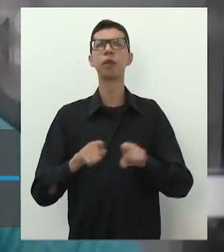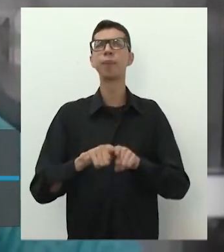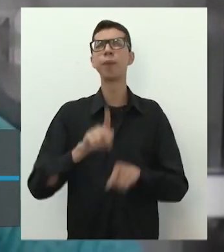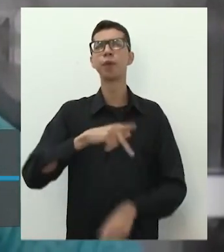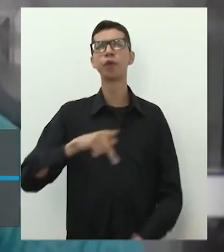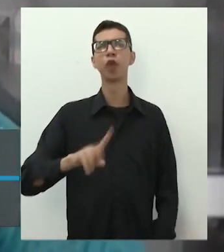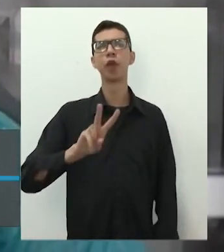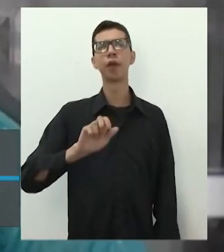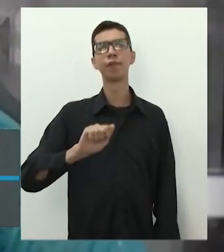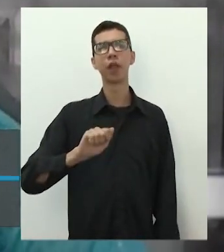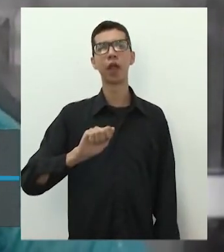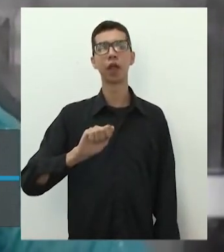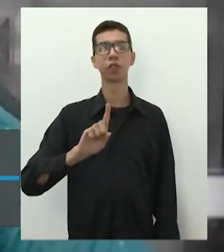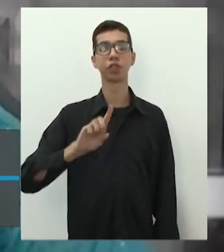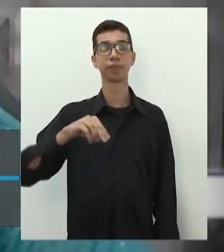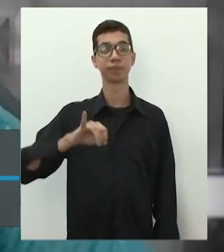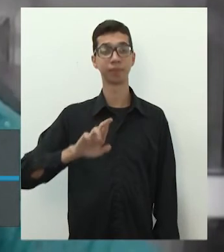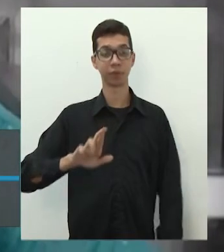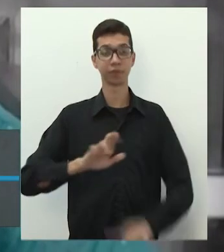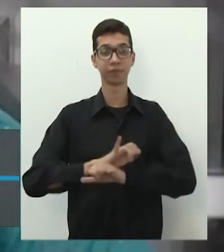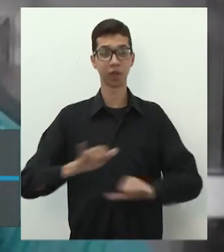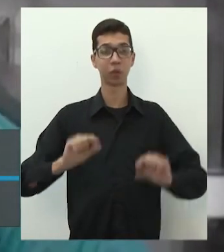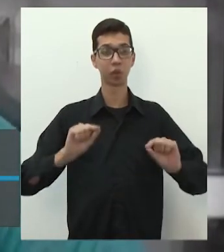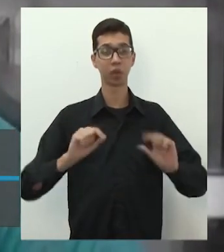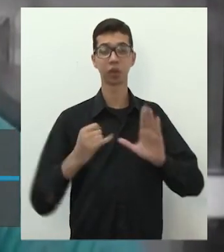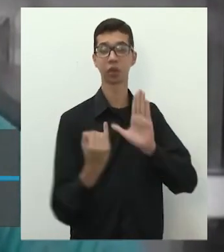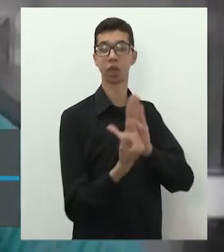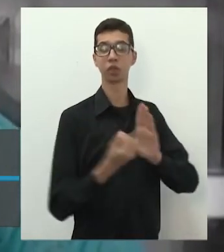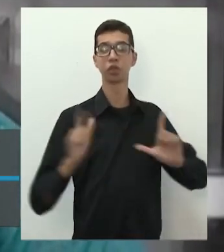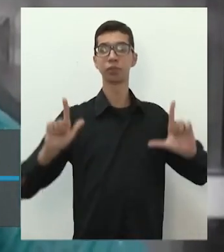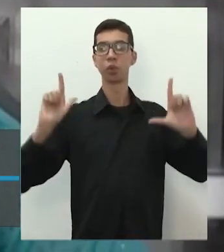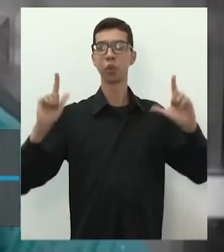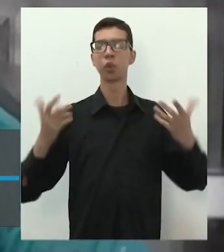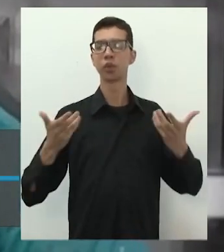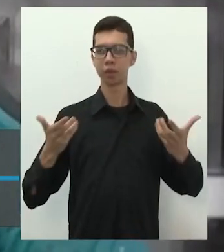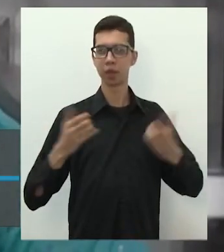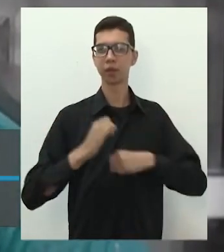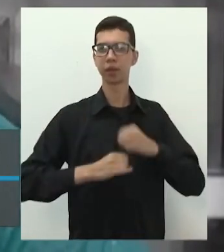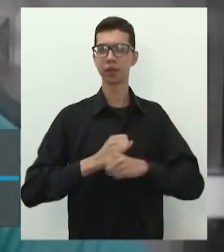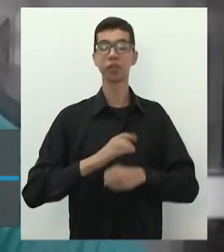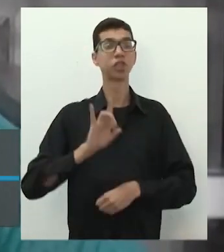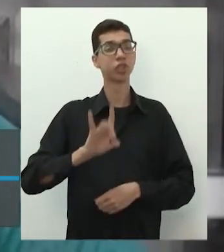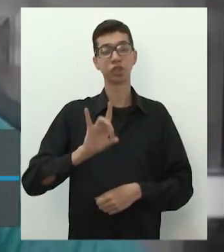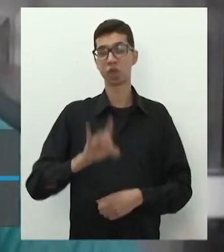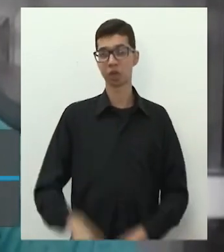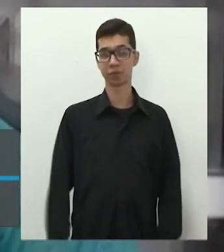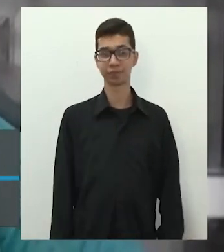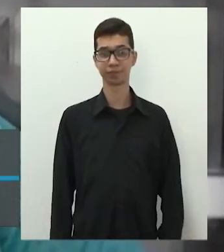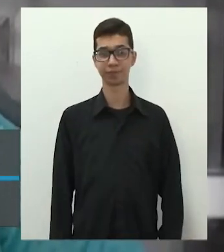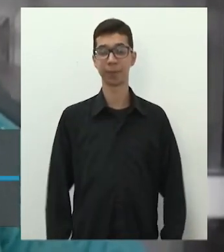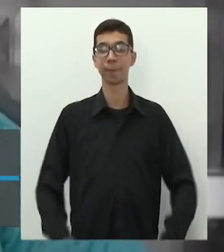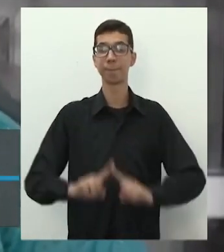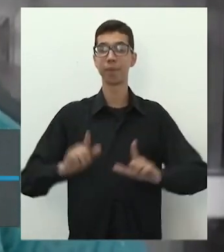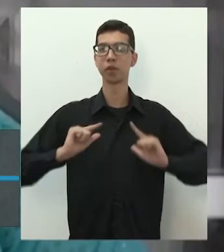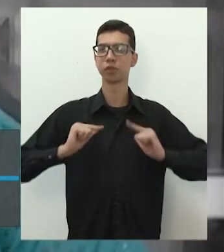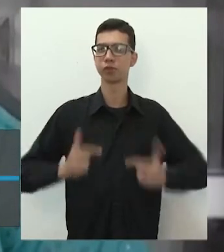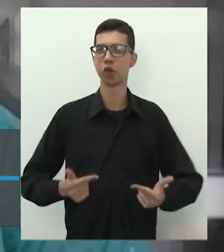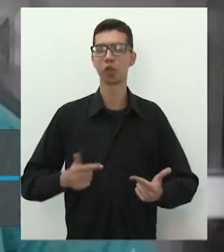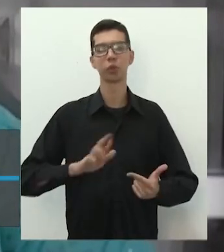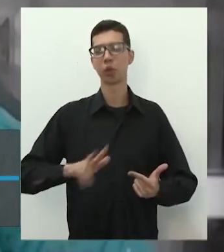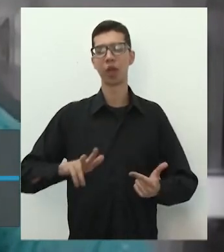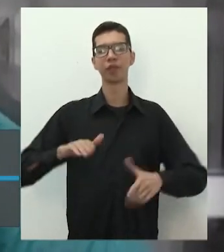internet. Então, a professora Priscila coloca que hoje as meninas aparecem super maquiadas, né? O senhor até comentou essa questão, né, de parecerem